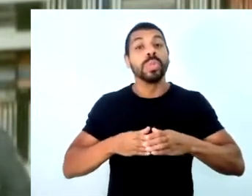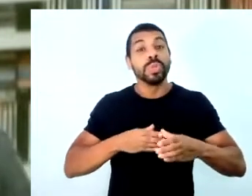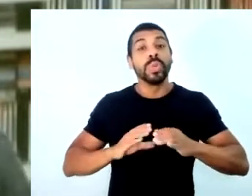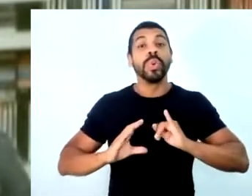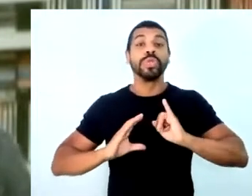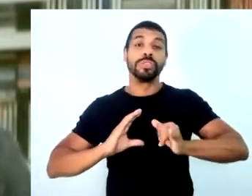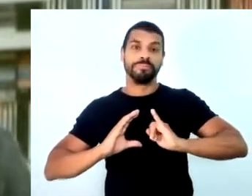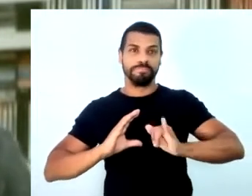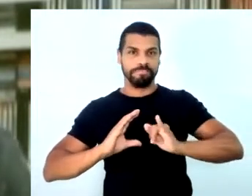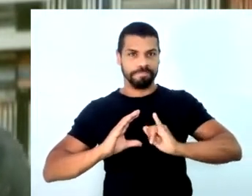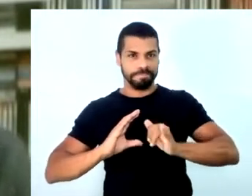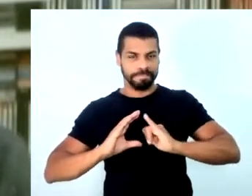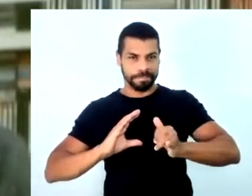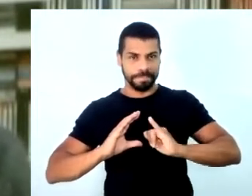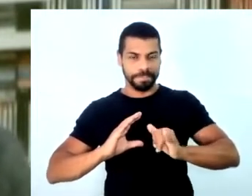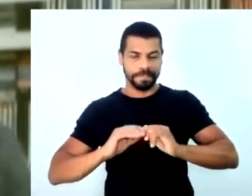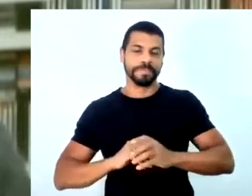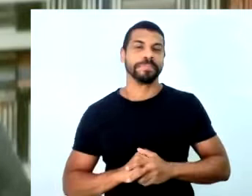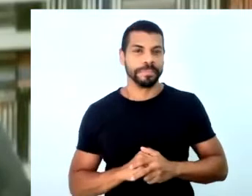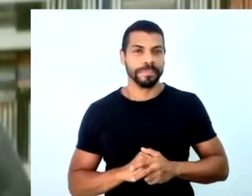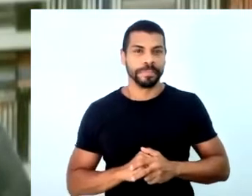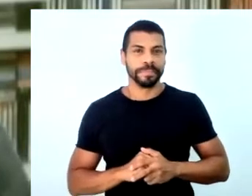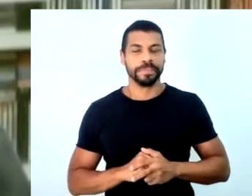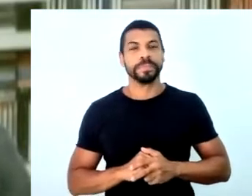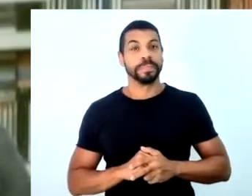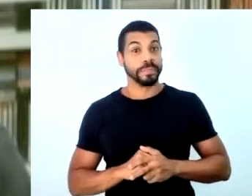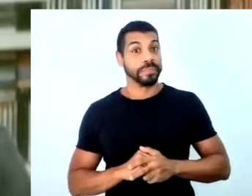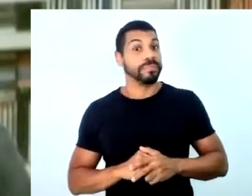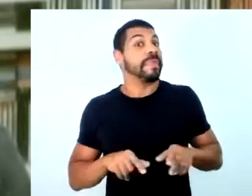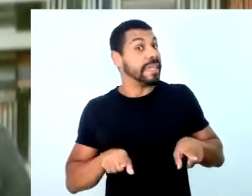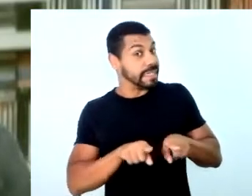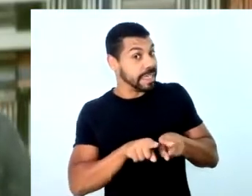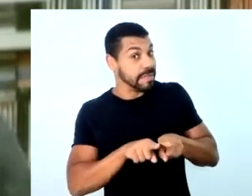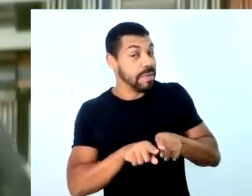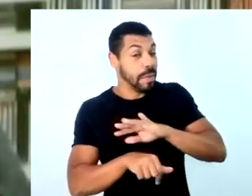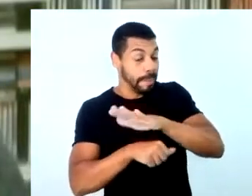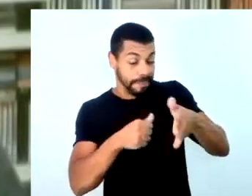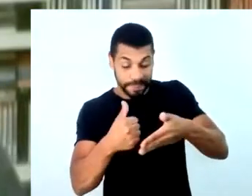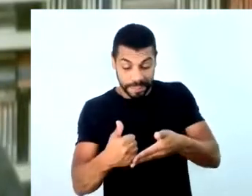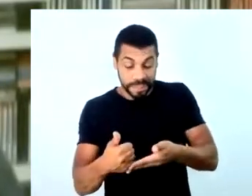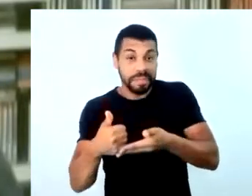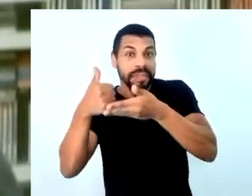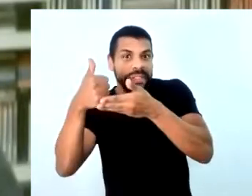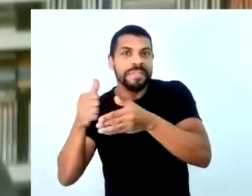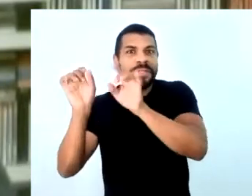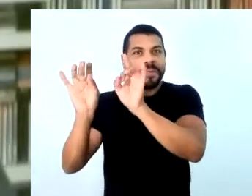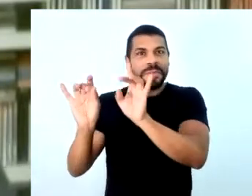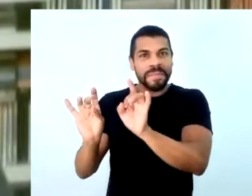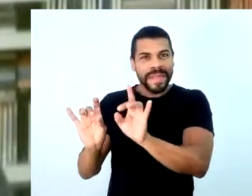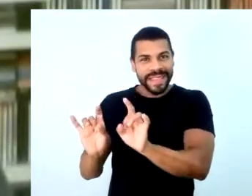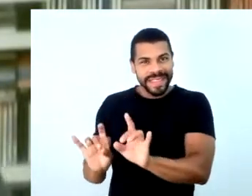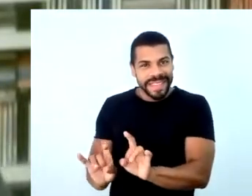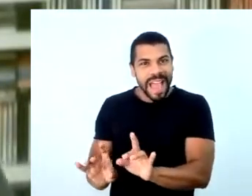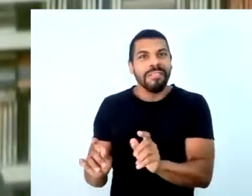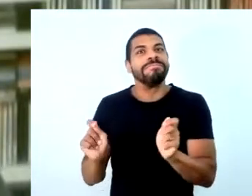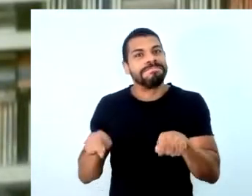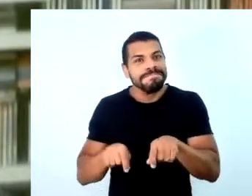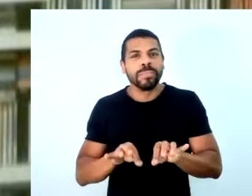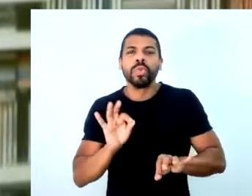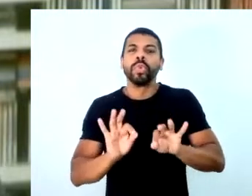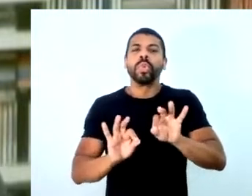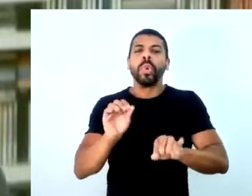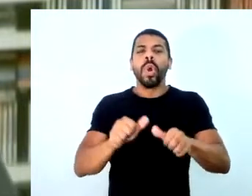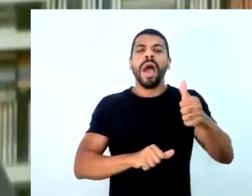diretora, co-diretora, num longa-metragem que o Inédit exibiu, o Cafi, que foi premiado também com o prêmio especial do júri